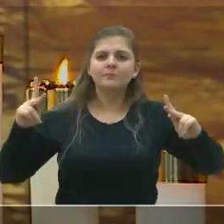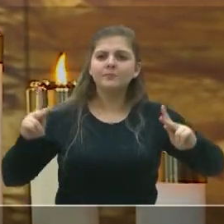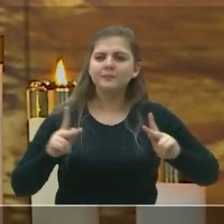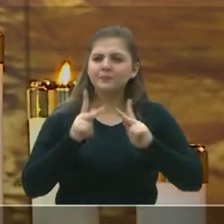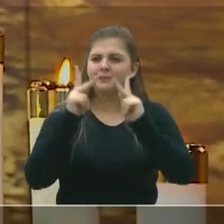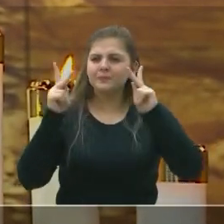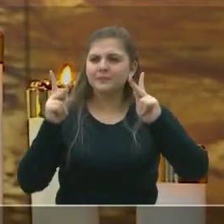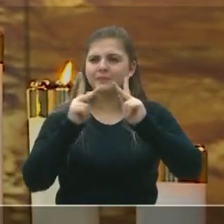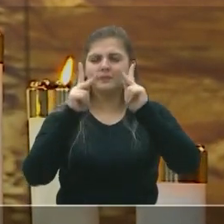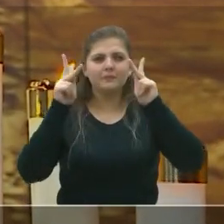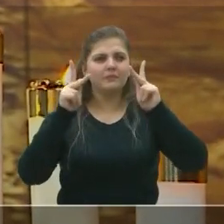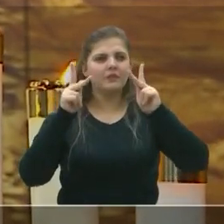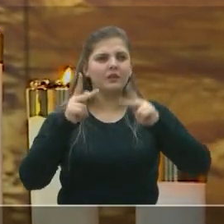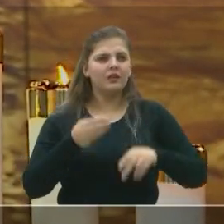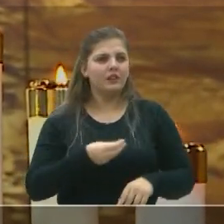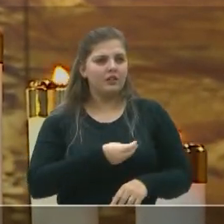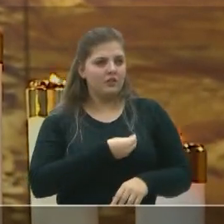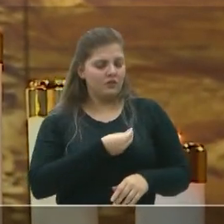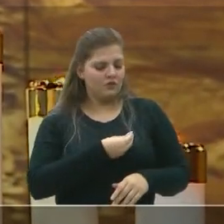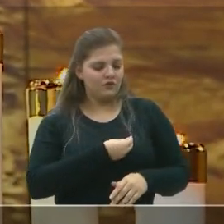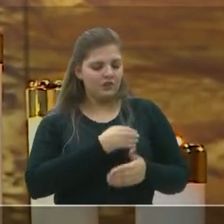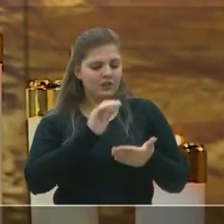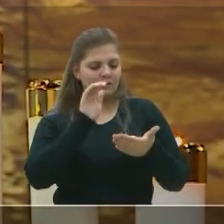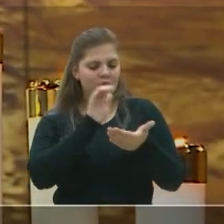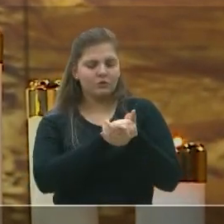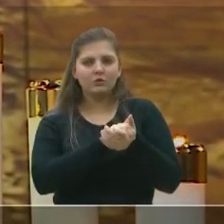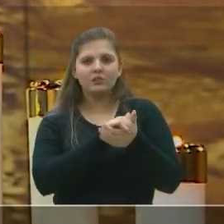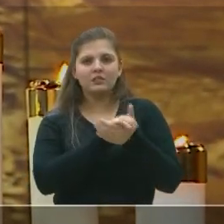vitória sobre a vida matrimonial.